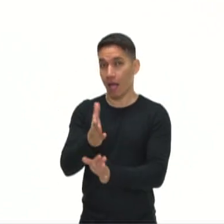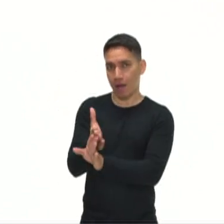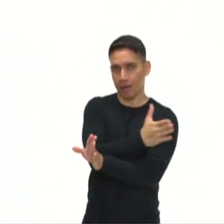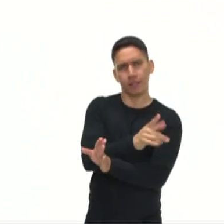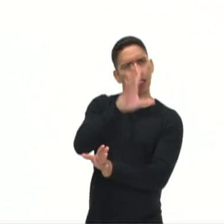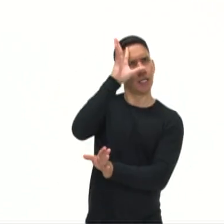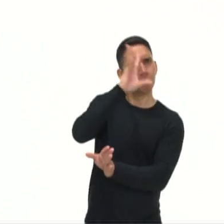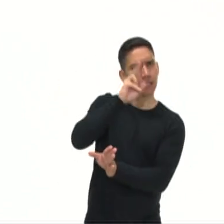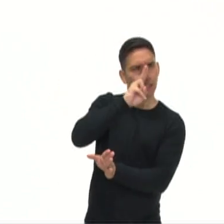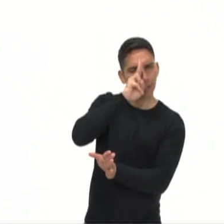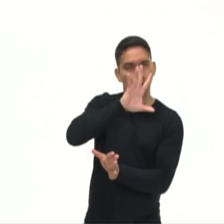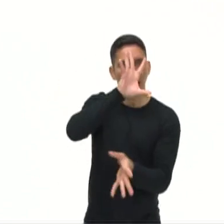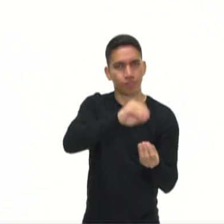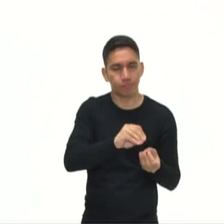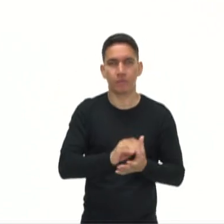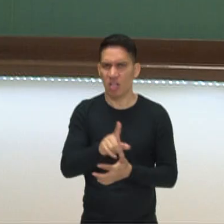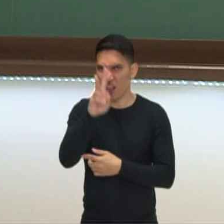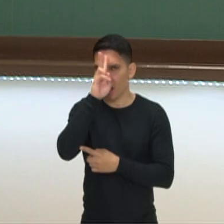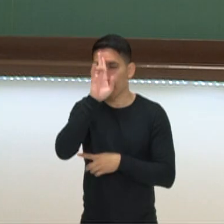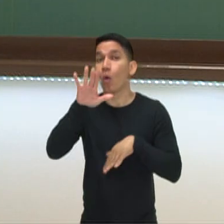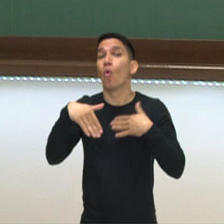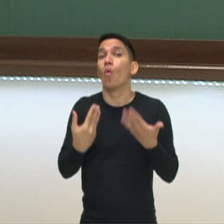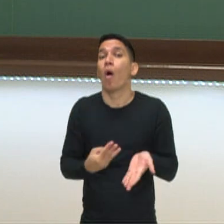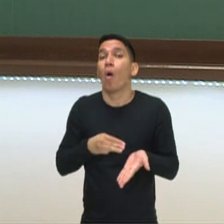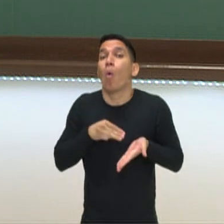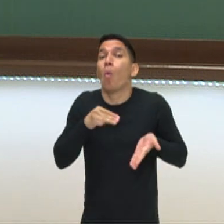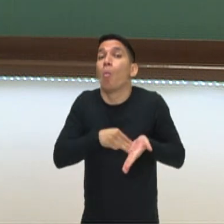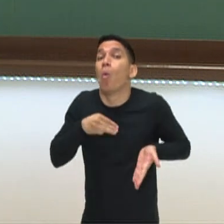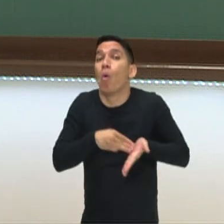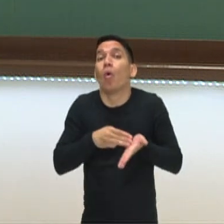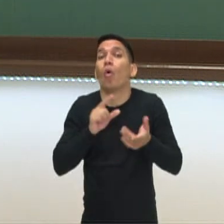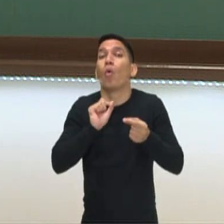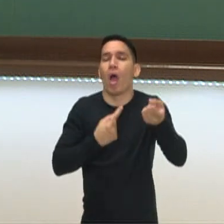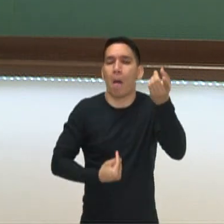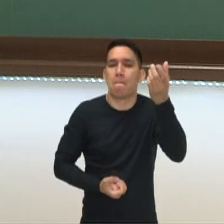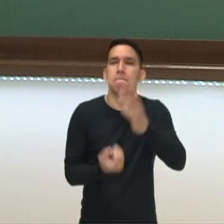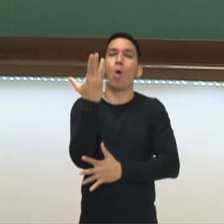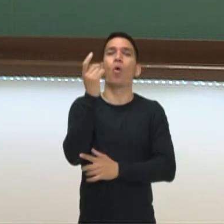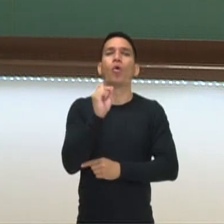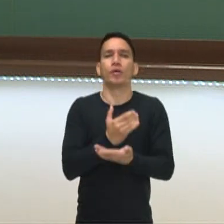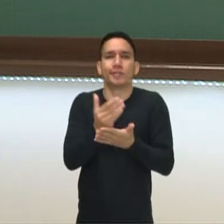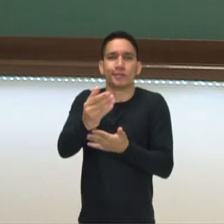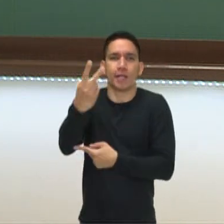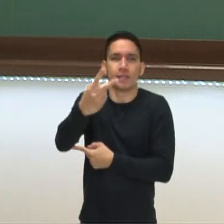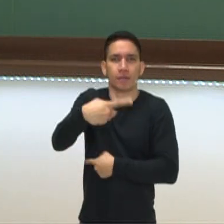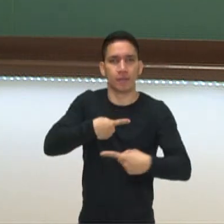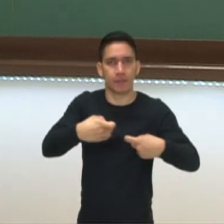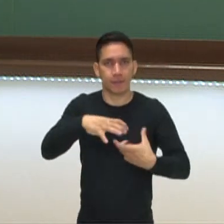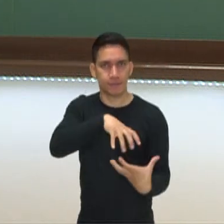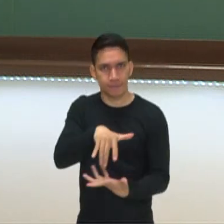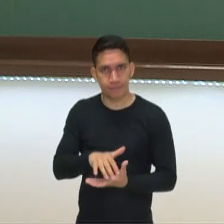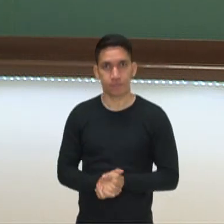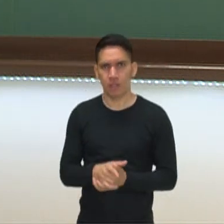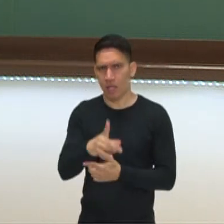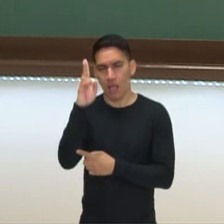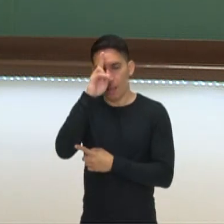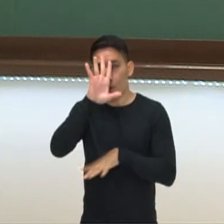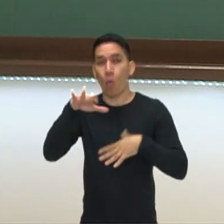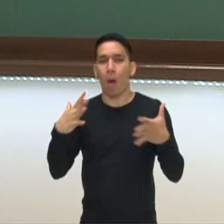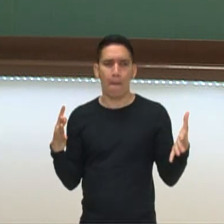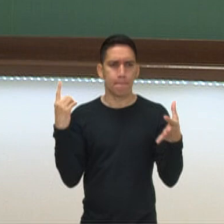um pouquinho. Você lembra quais foram os motivos que levaram à Segunda Guerra Mundial? E você lembra quais alianças